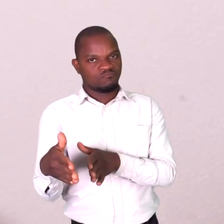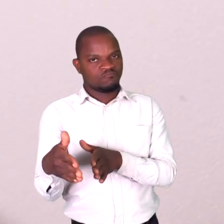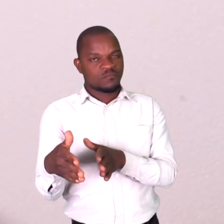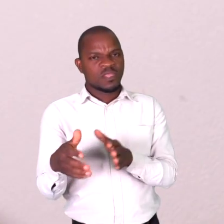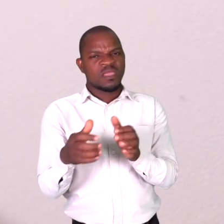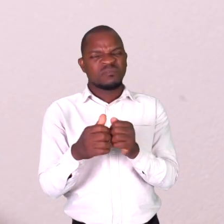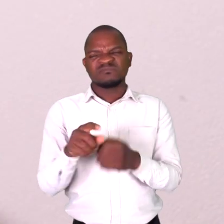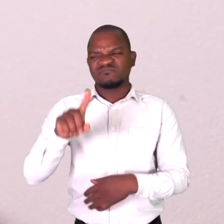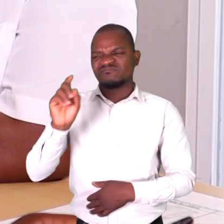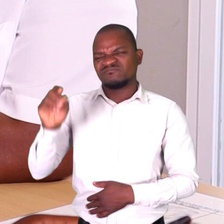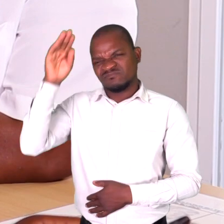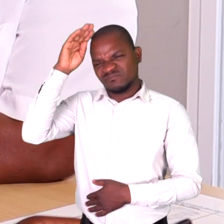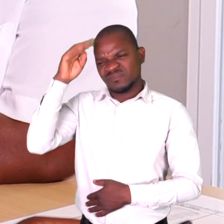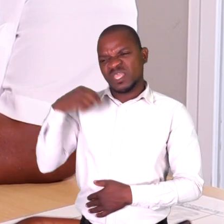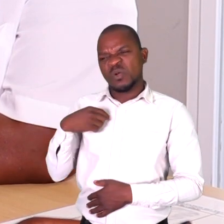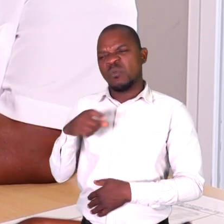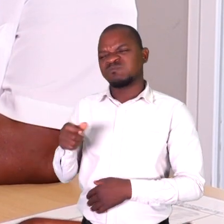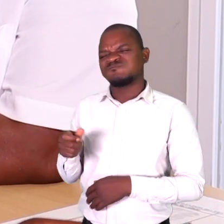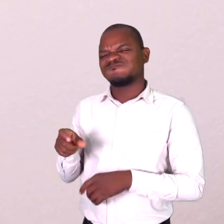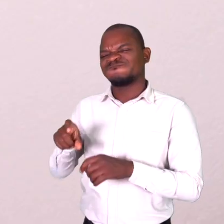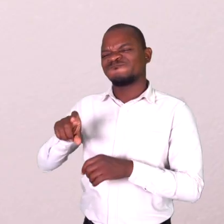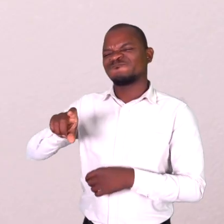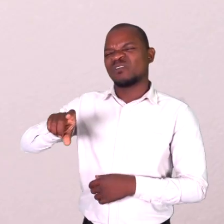Mas enfermeira, achas que exagerei mesmo? Muito!